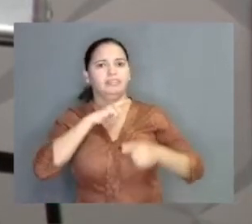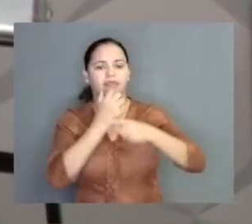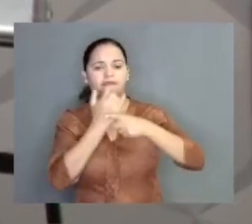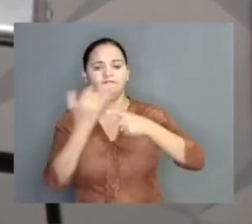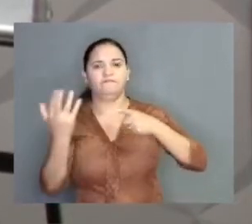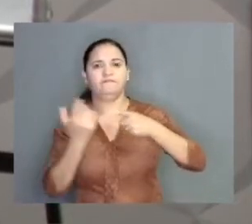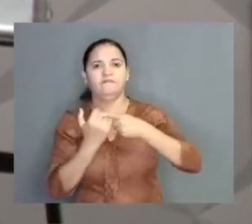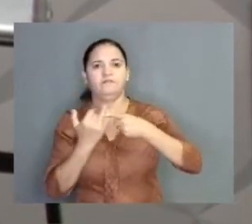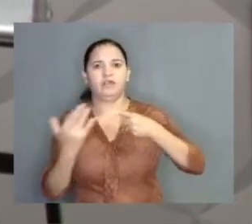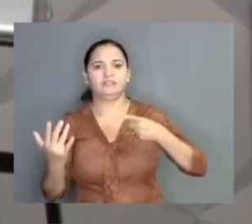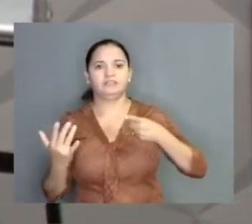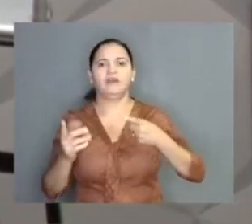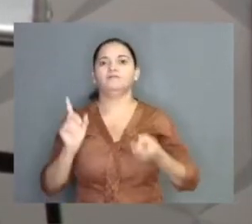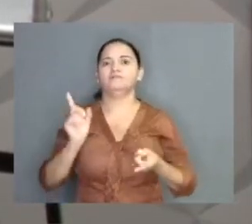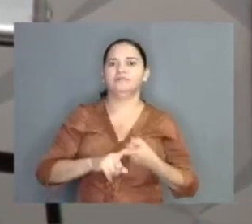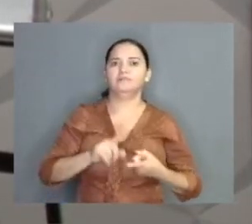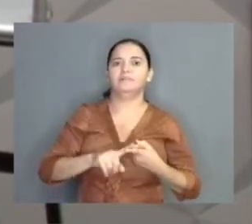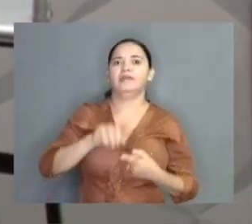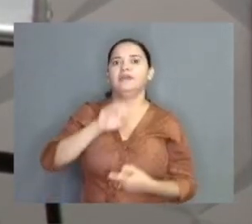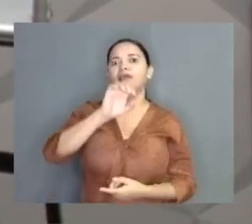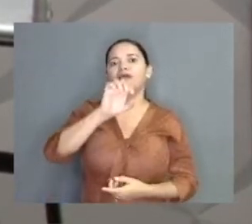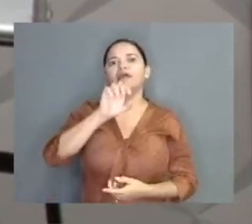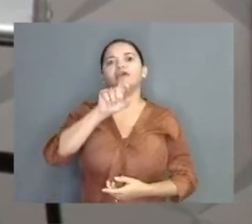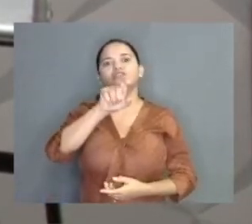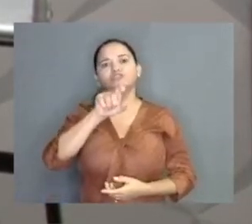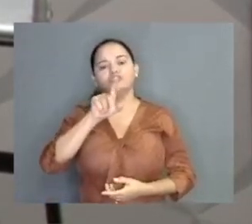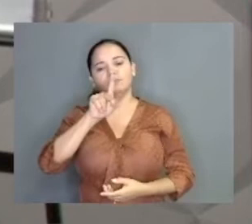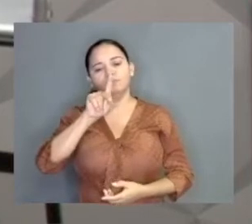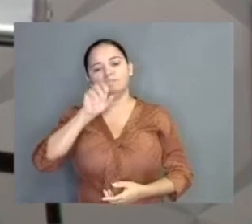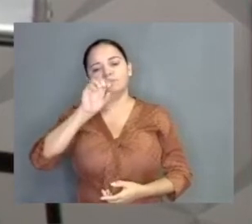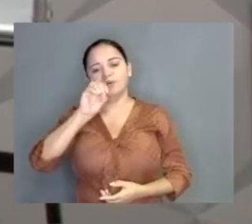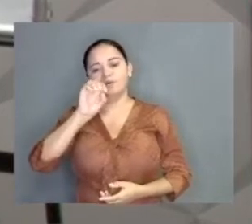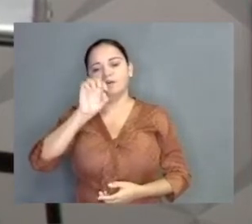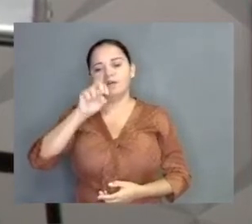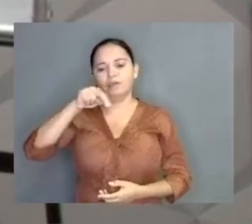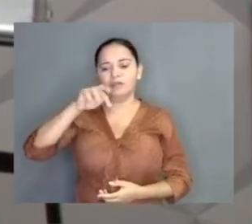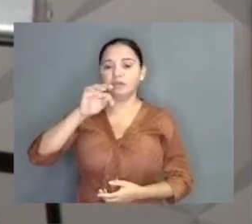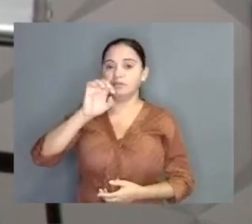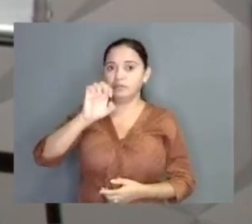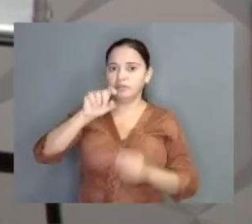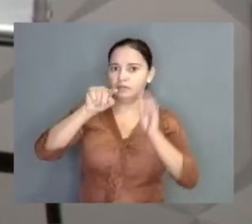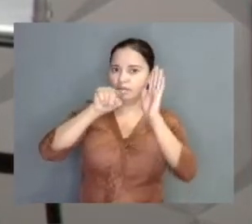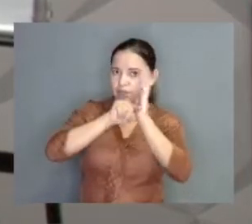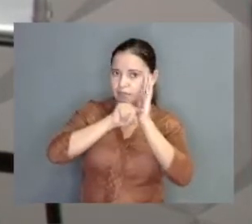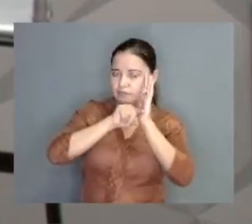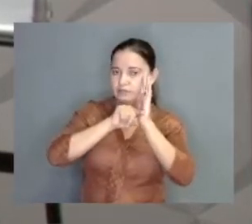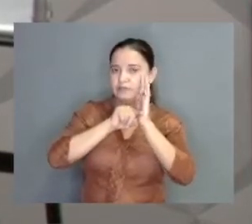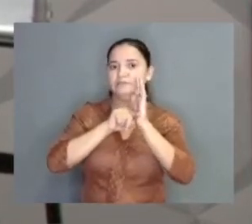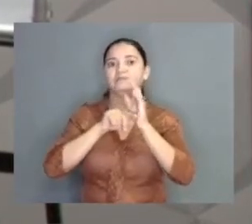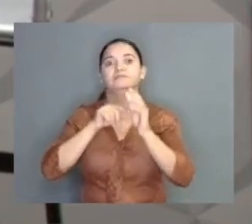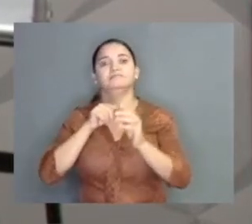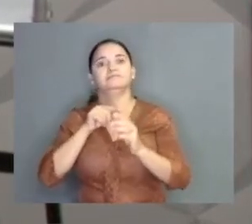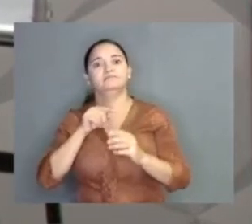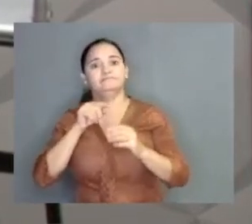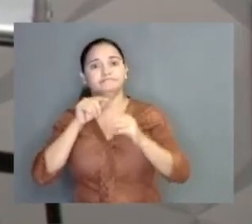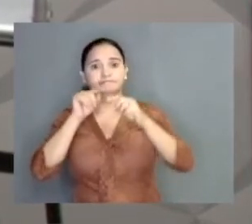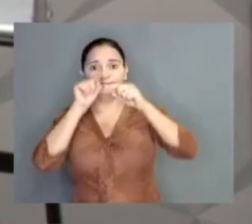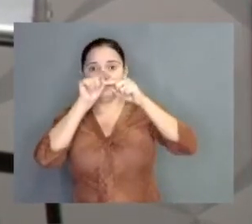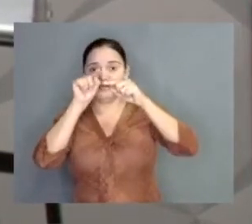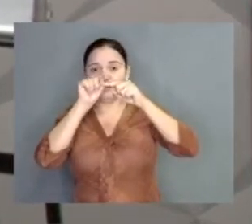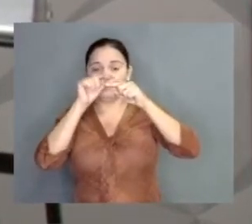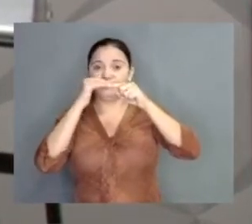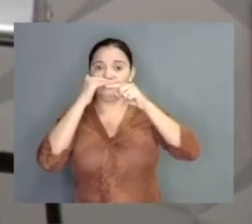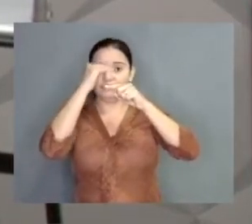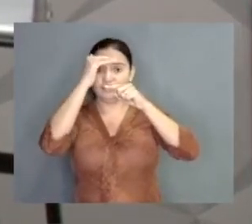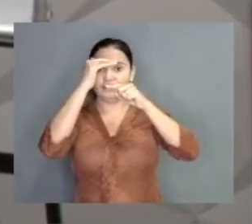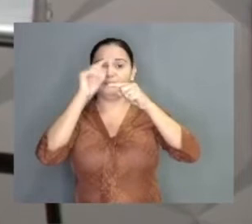em cima e embaixo. Lembra, inverter eu pago o preço. Aqui, ó, só que agora eu tenho